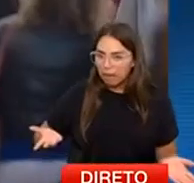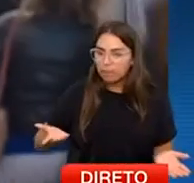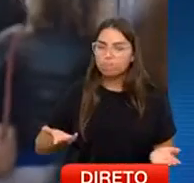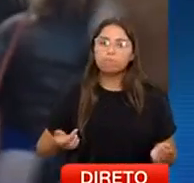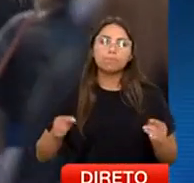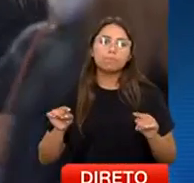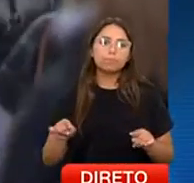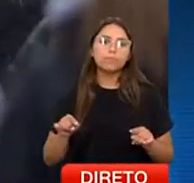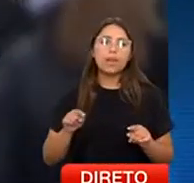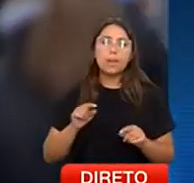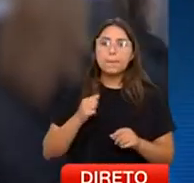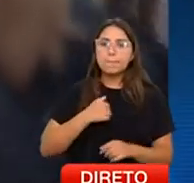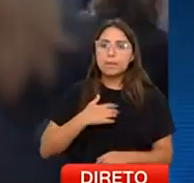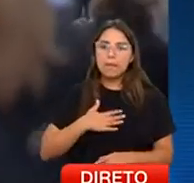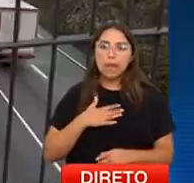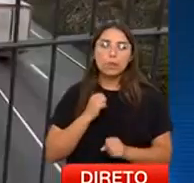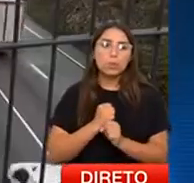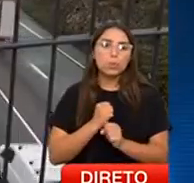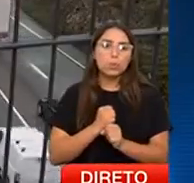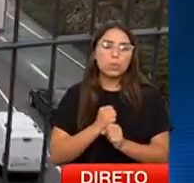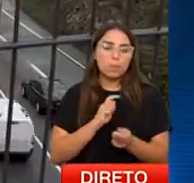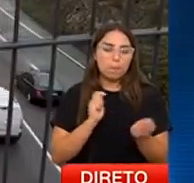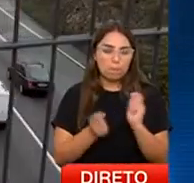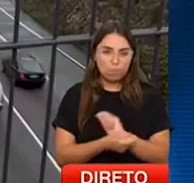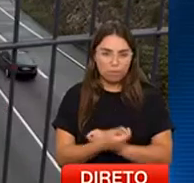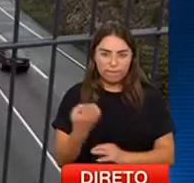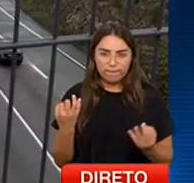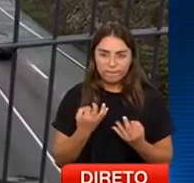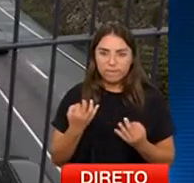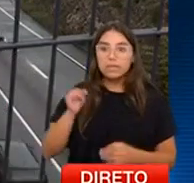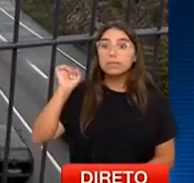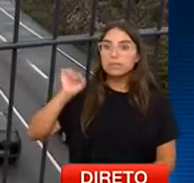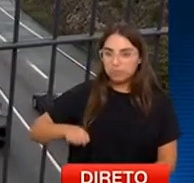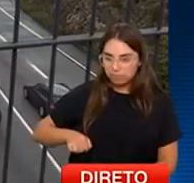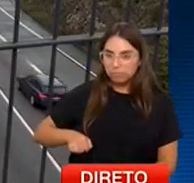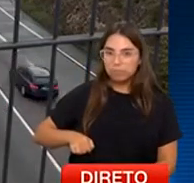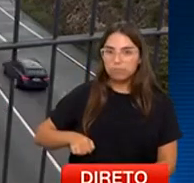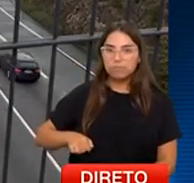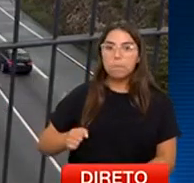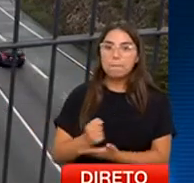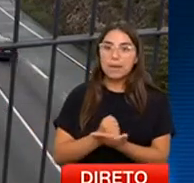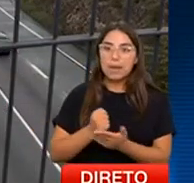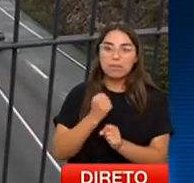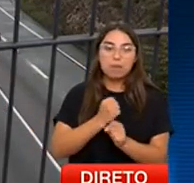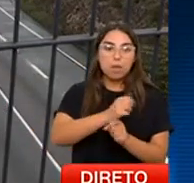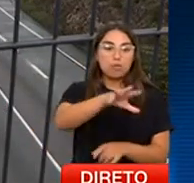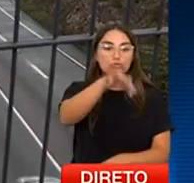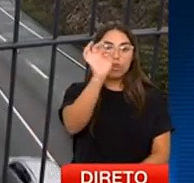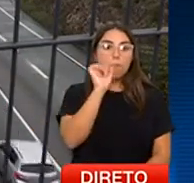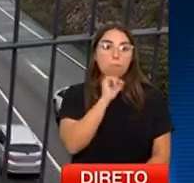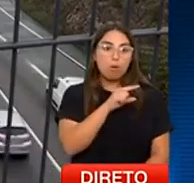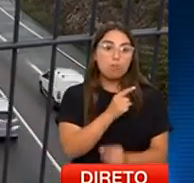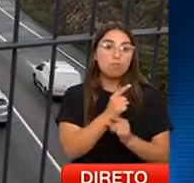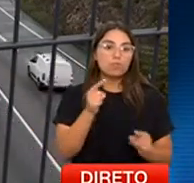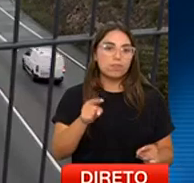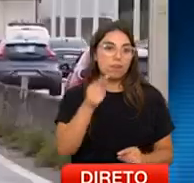efetivamente a mudar com as novas gerações sim sem dúvida particularmente aquele aquele mercado de trabalho que pode escolher não é porque nós muitas vezes